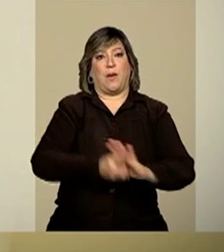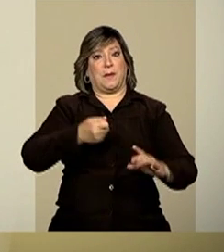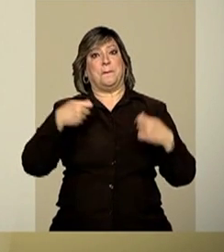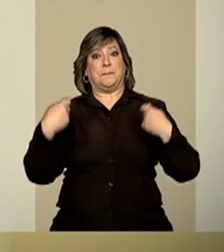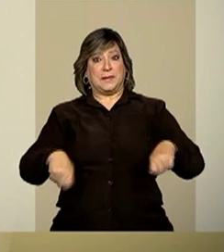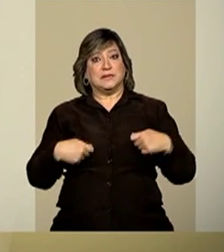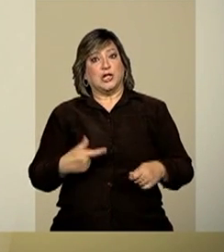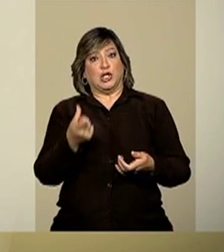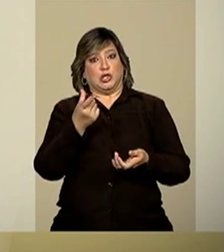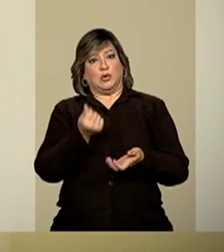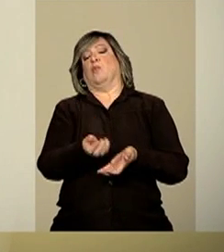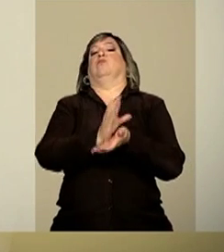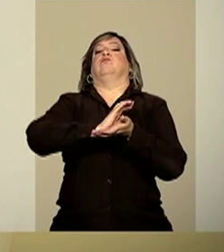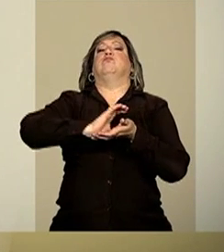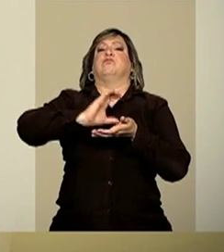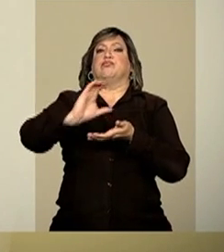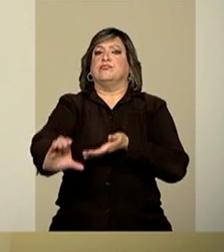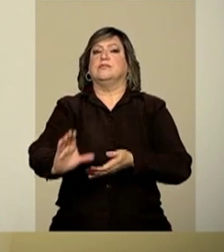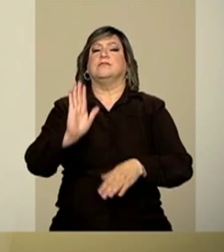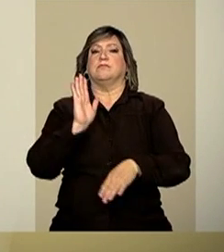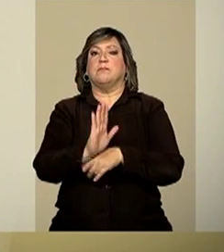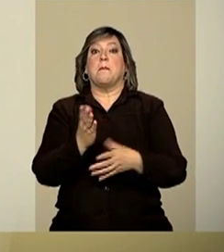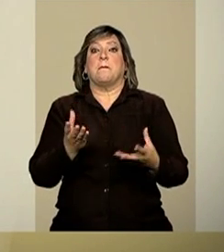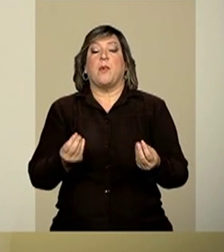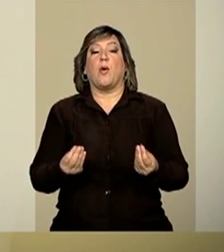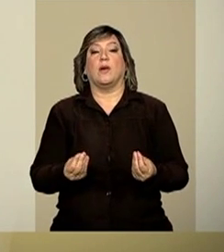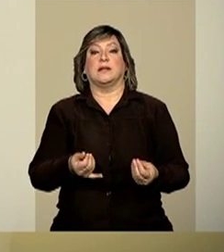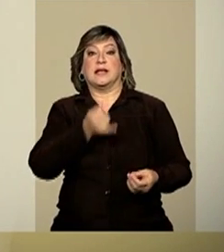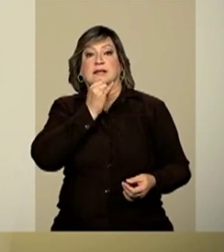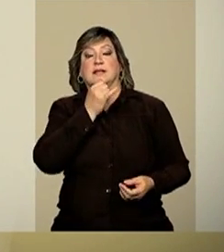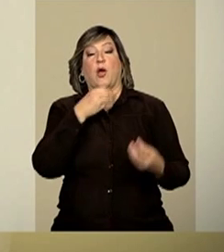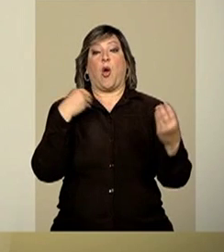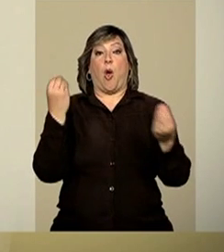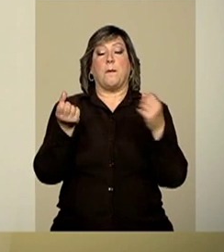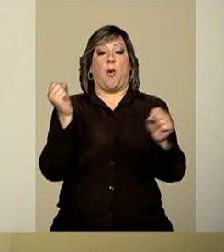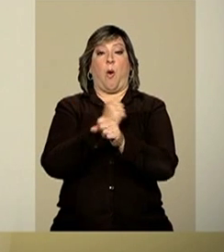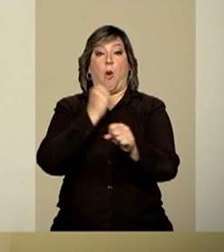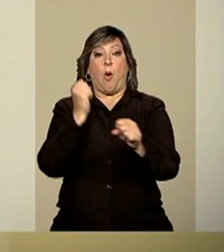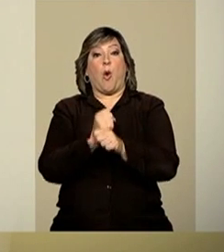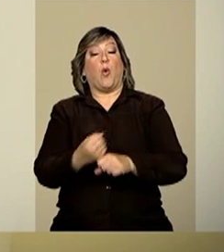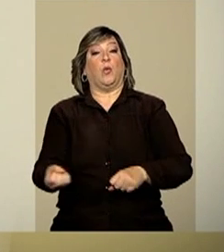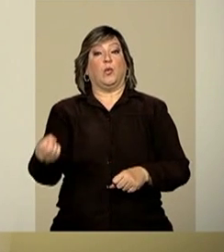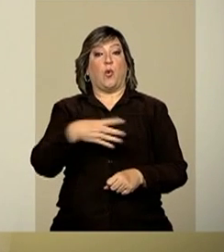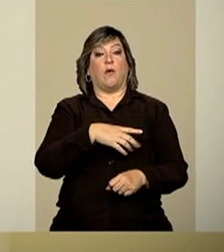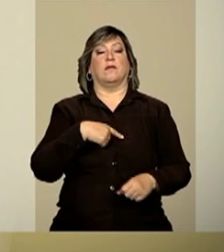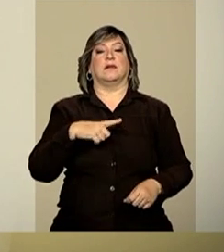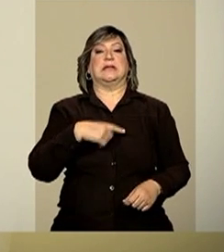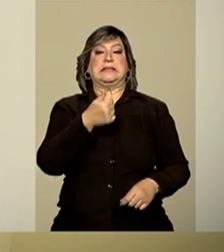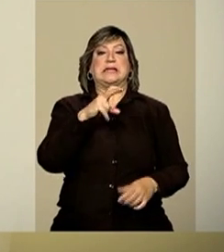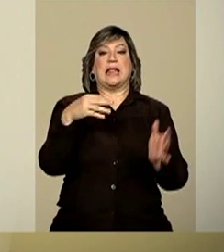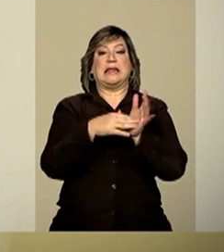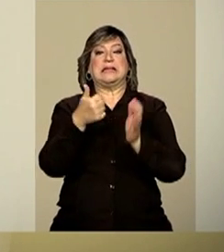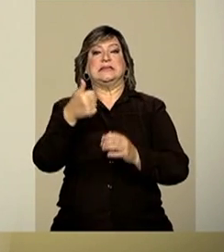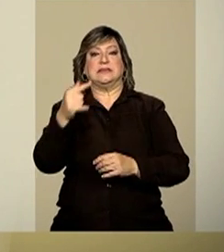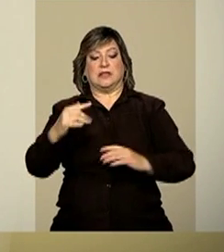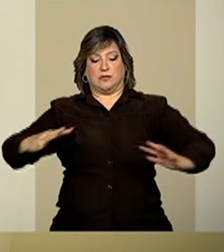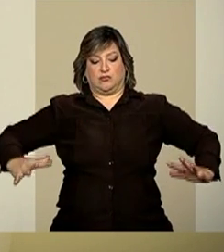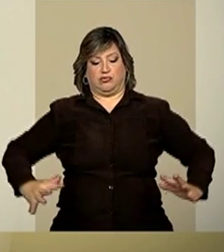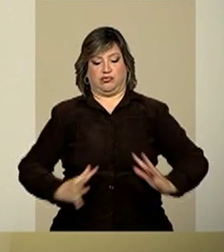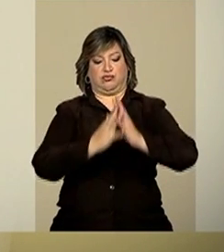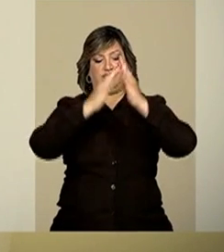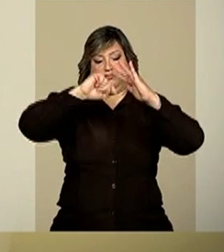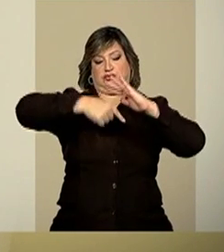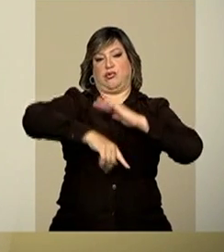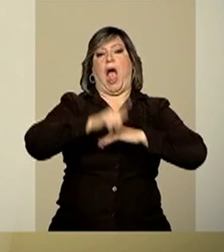exigida grande mobilização de recursos, como, por exemplo, a construção de 15 a 17 plataformas.